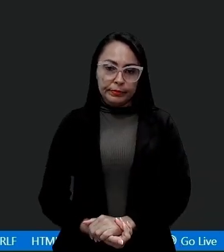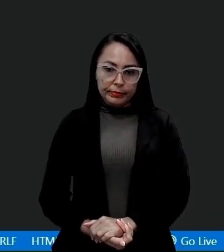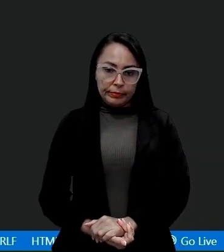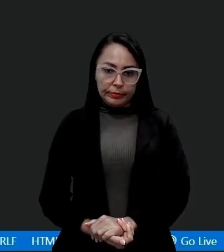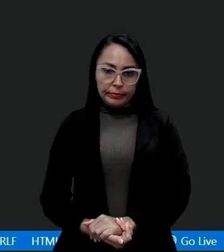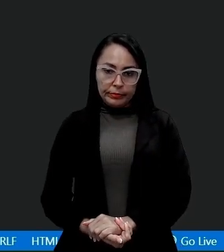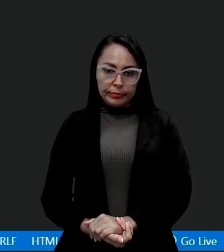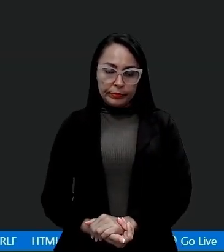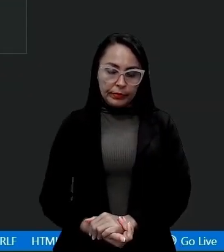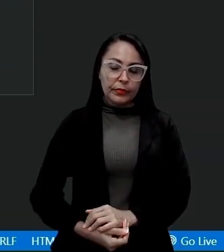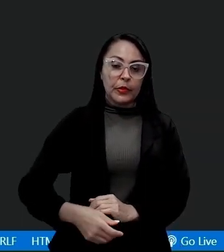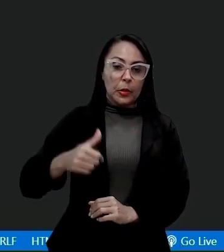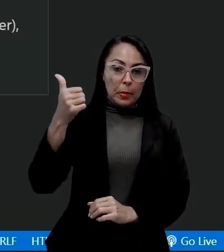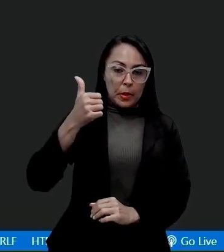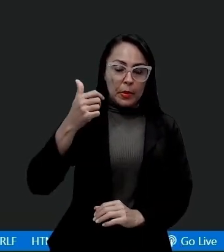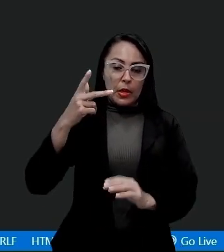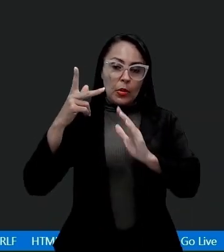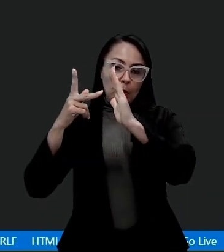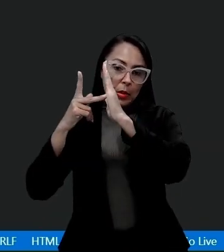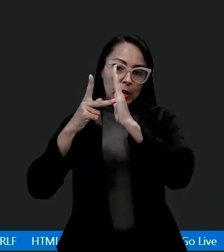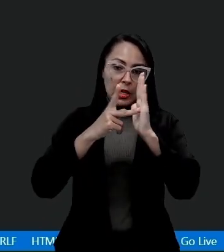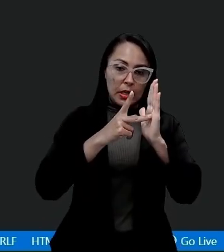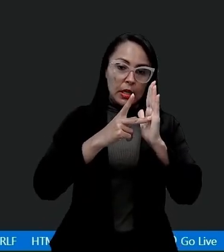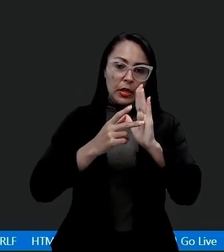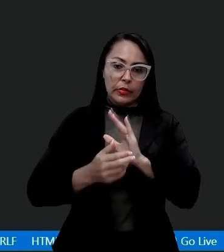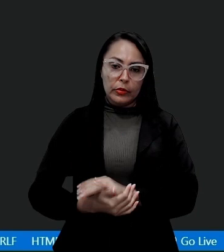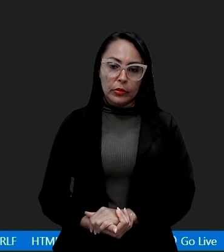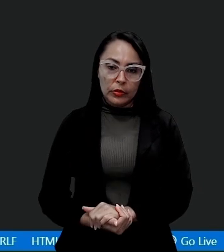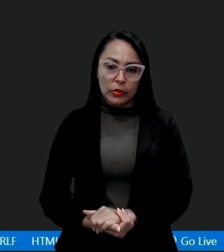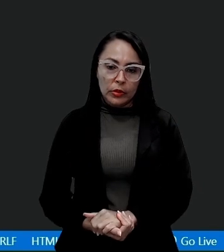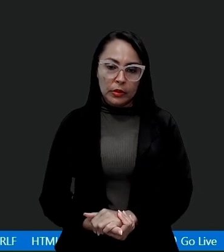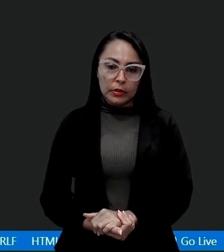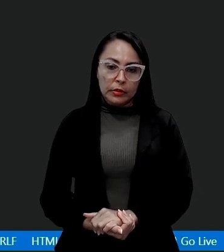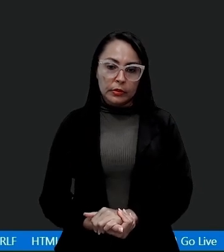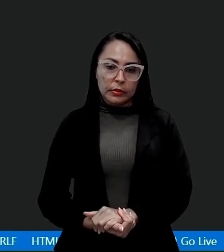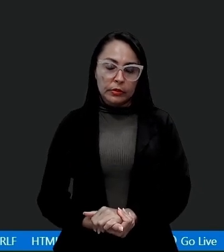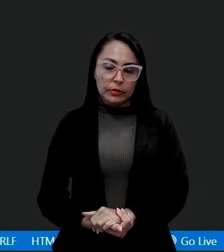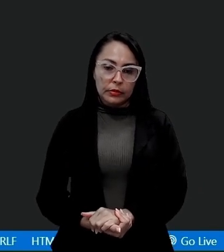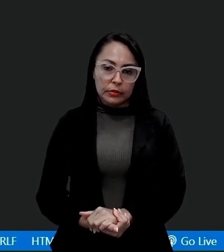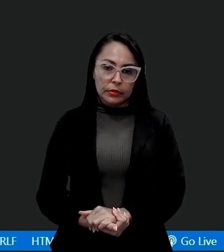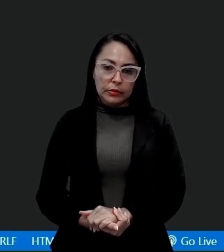O primeiro parágrafo vai ser a força do Jedi.